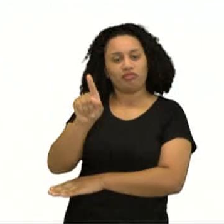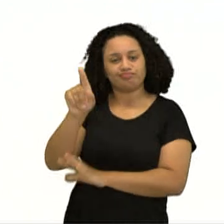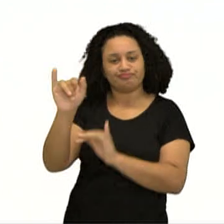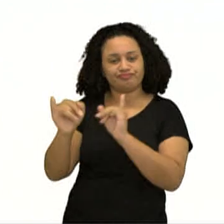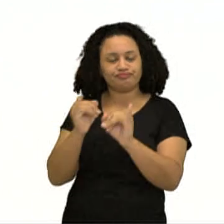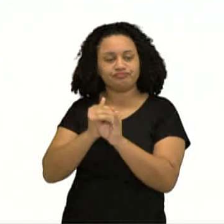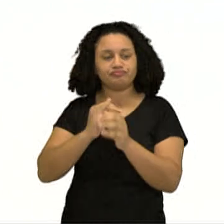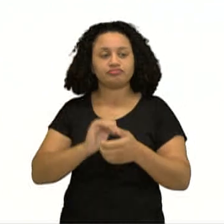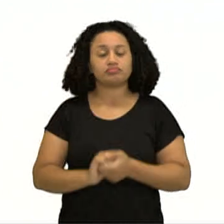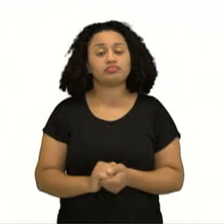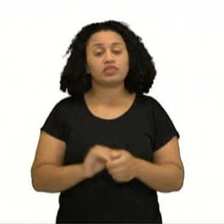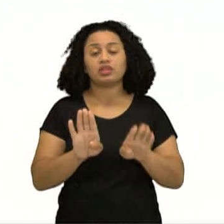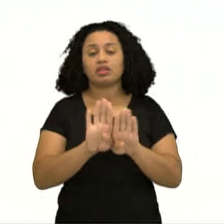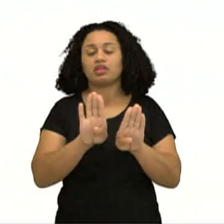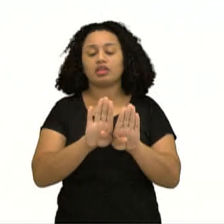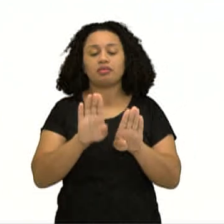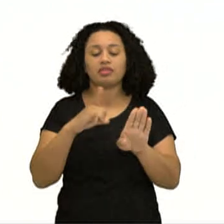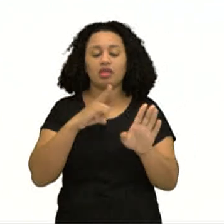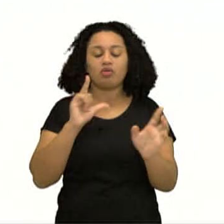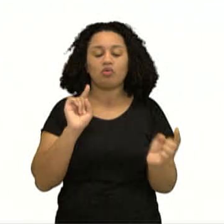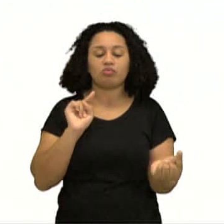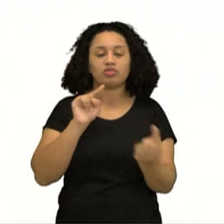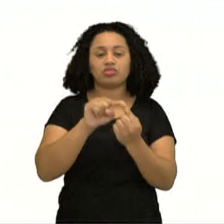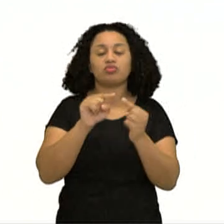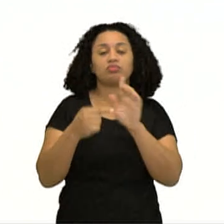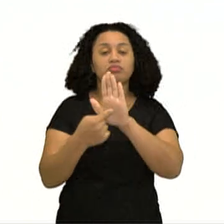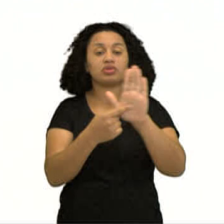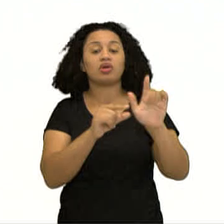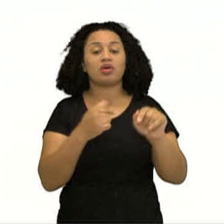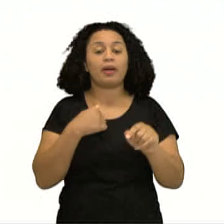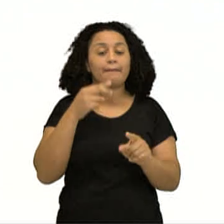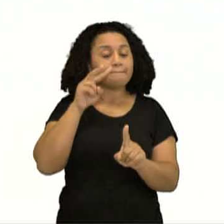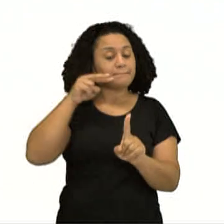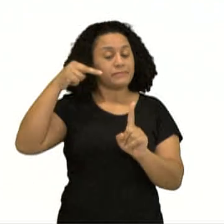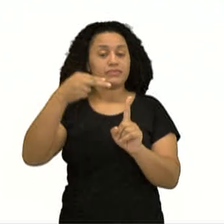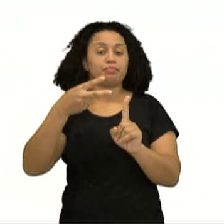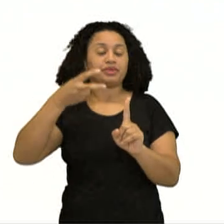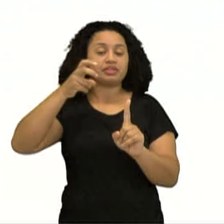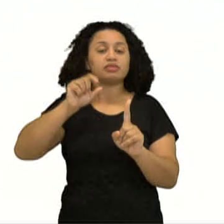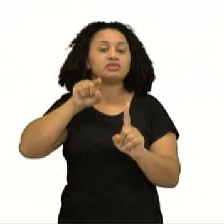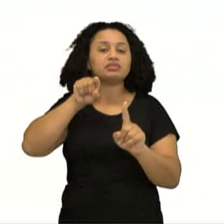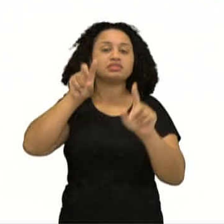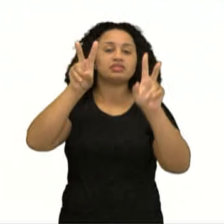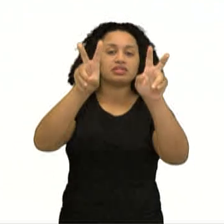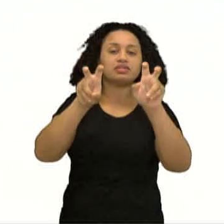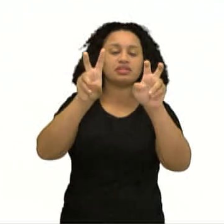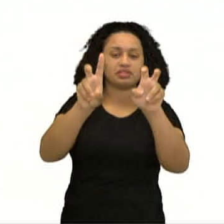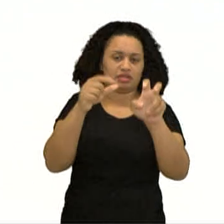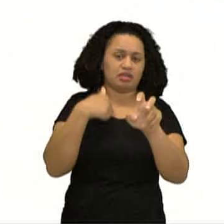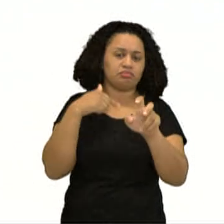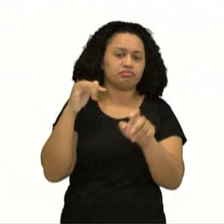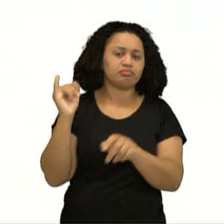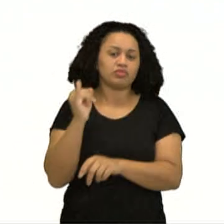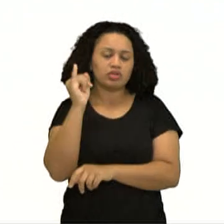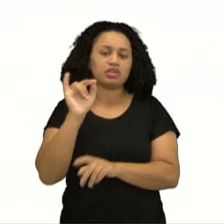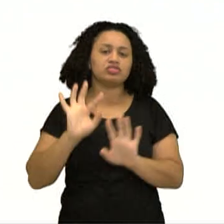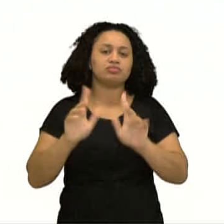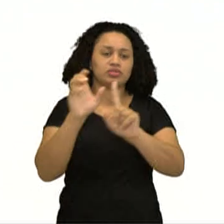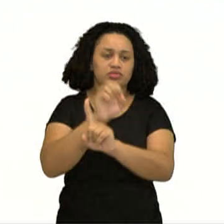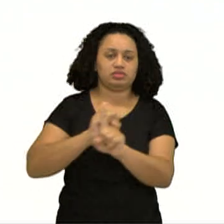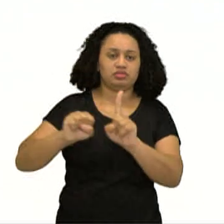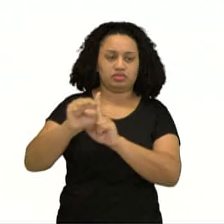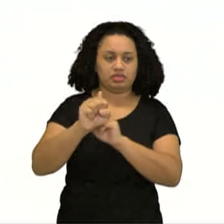objetivo apresentar e defender um ponto de vista sobre algum assunto relevante para a